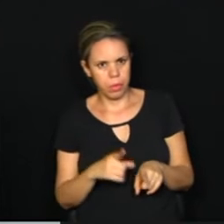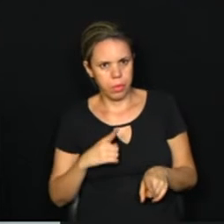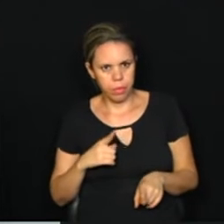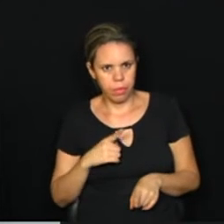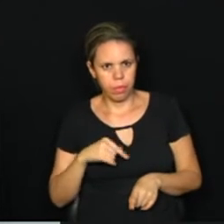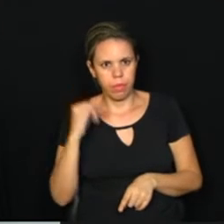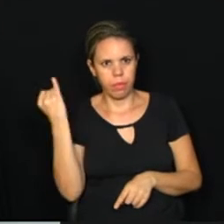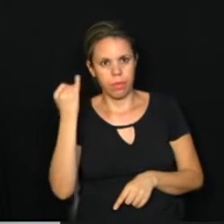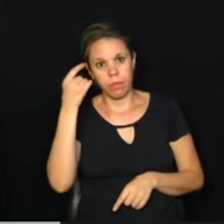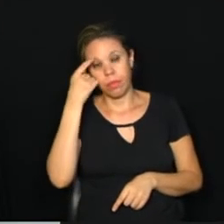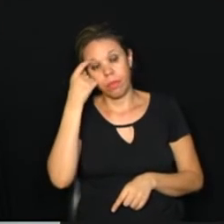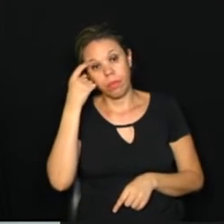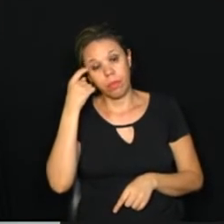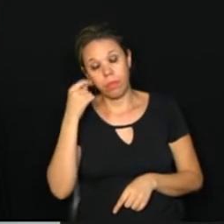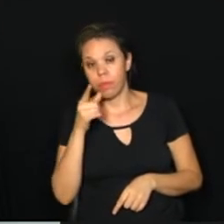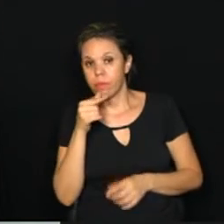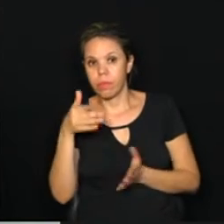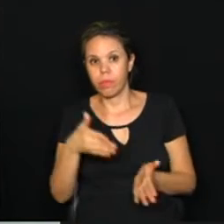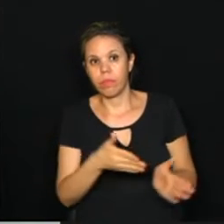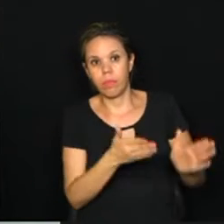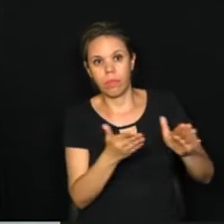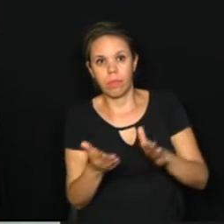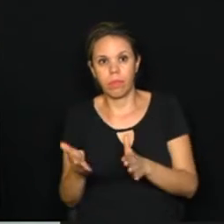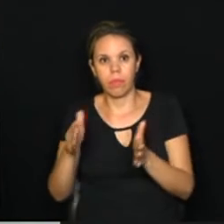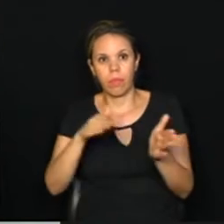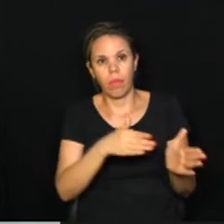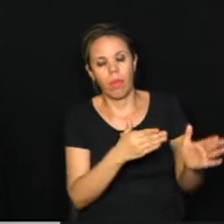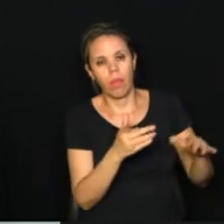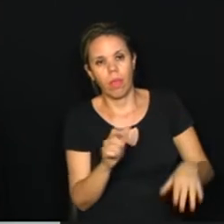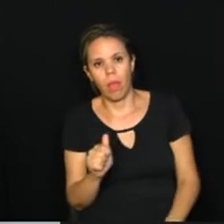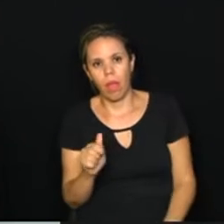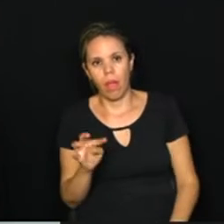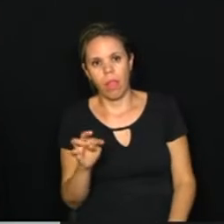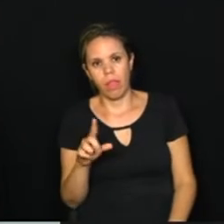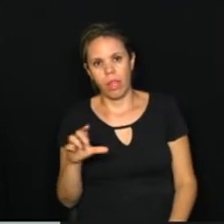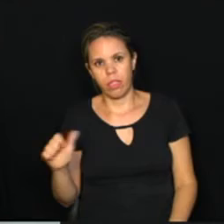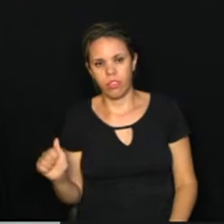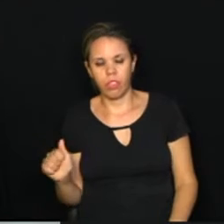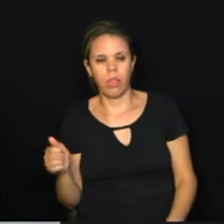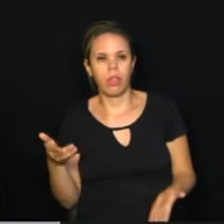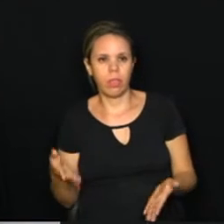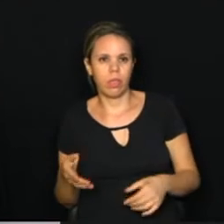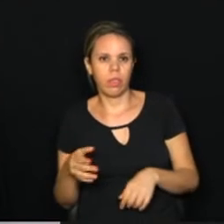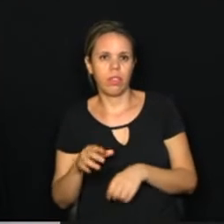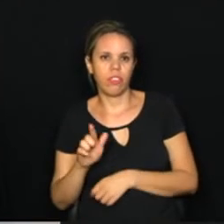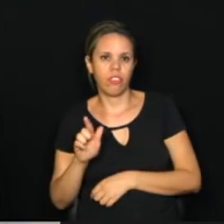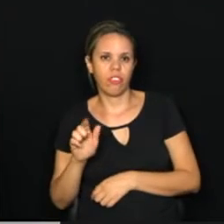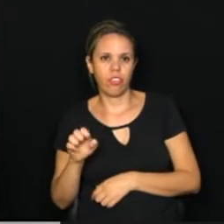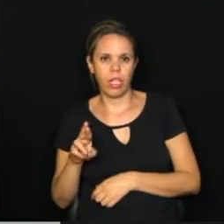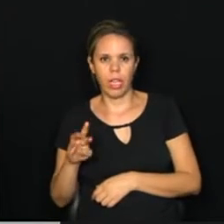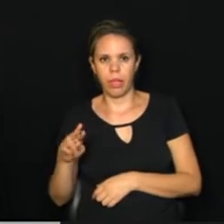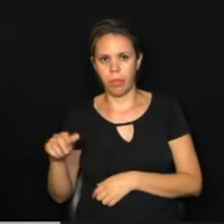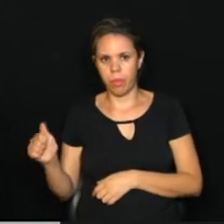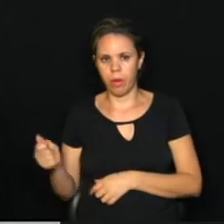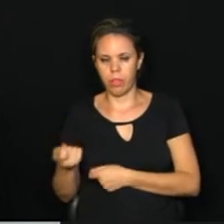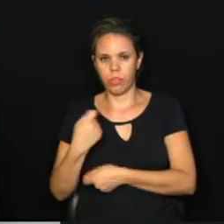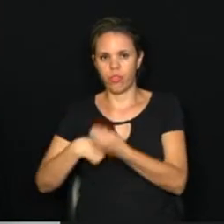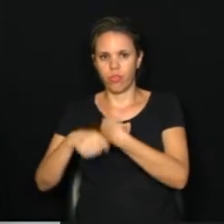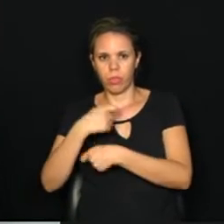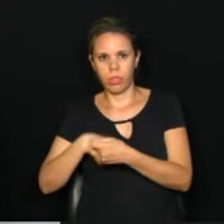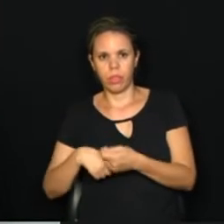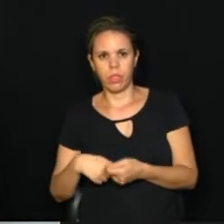mais importantes remanescentes da Mata Atlântica, que é a Mata de Santa Genebra, administrada aqui pela